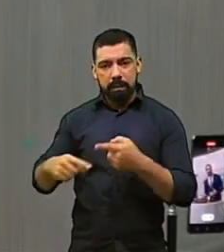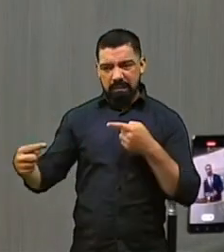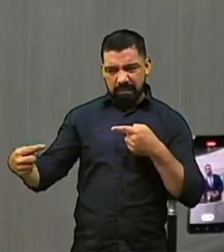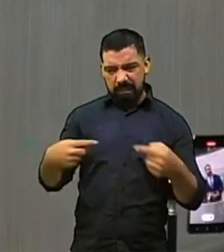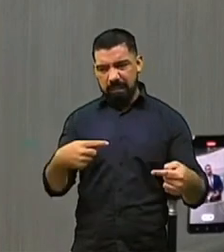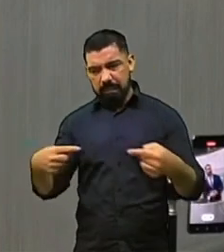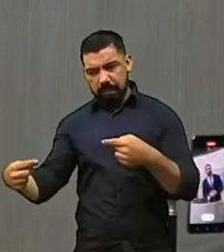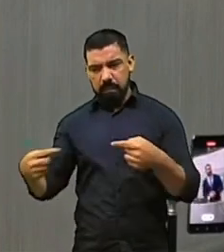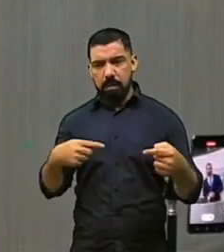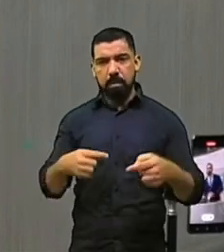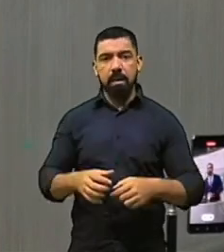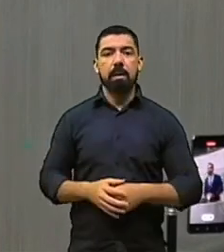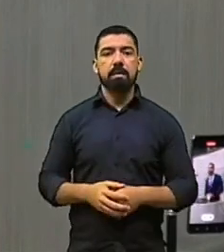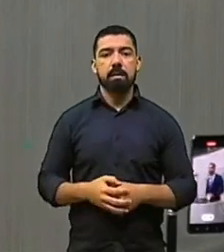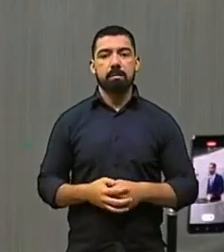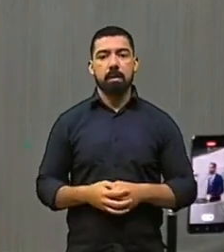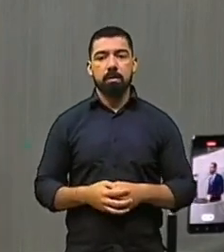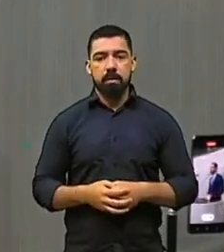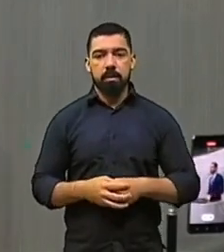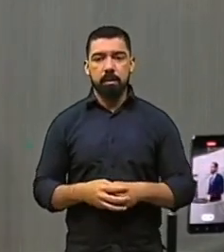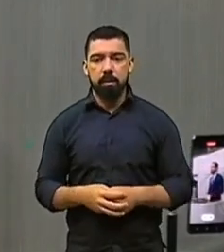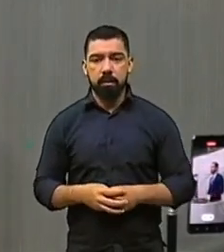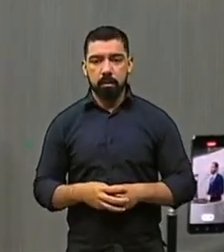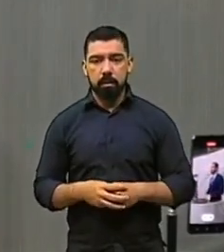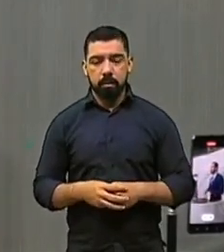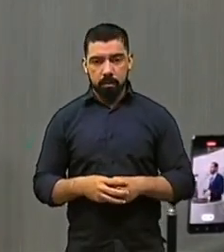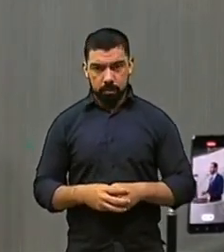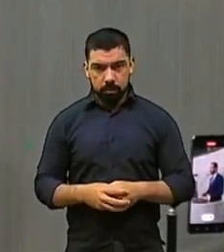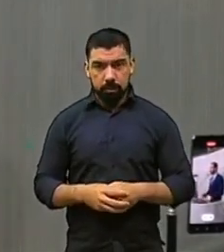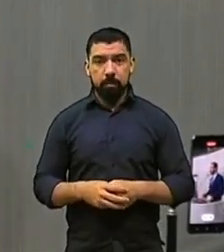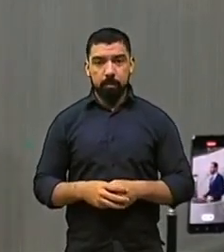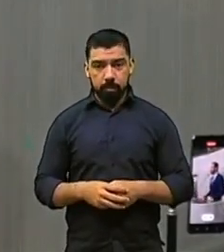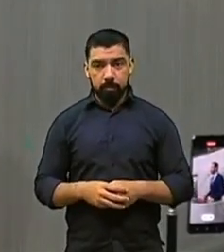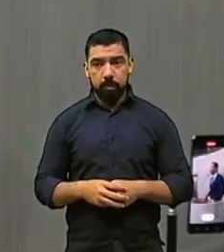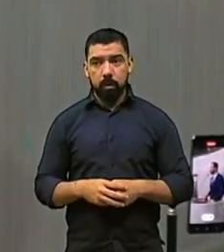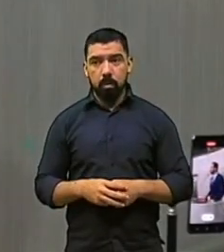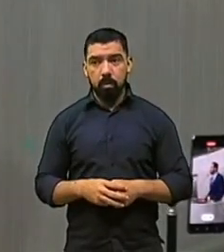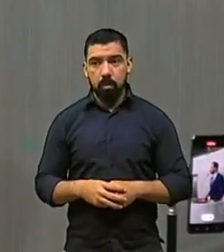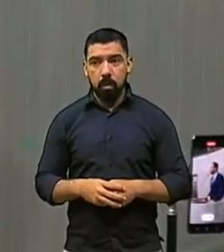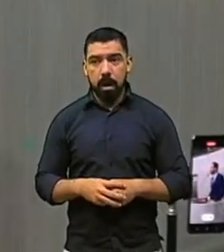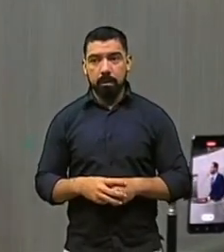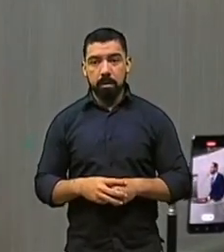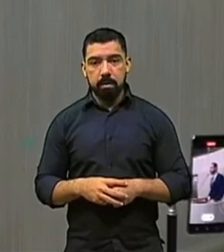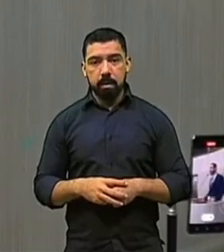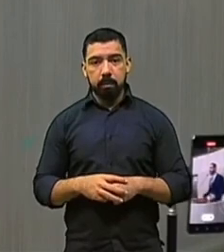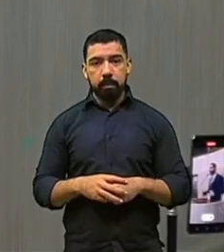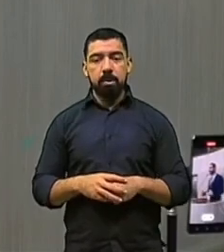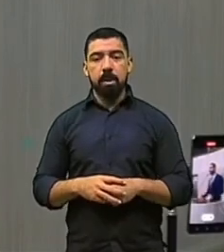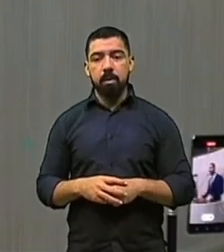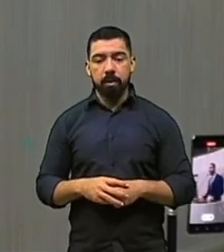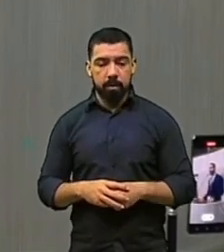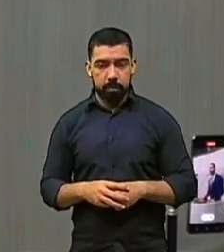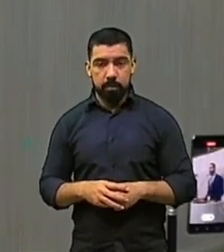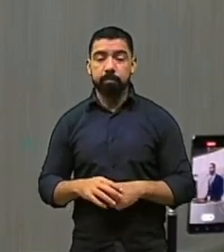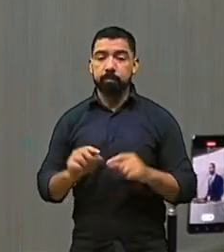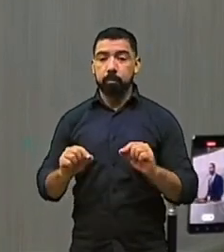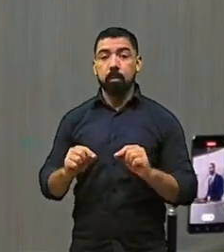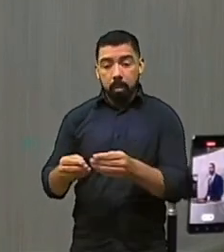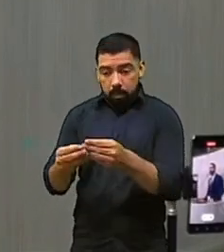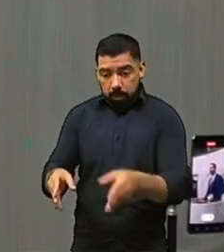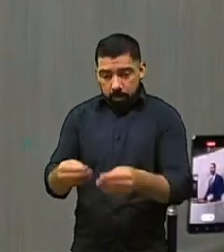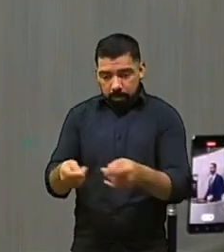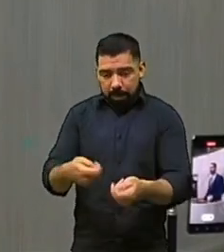esses tensionamentos políticos que desgastam a população, desgastam a economia de